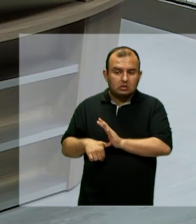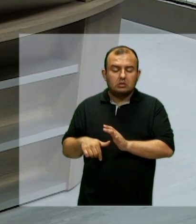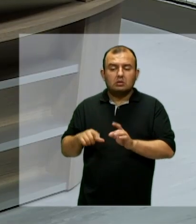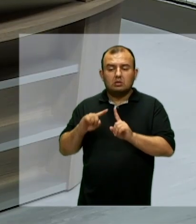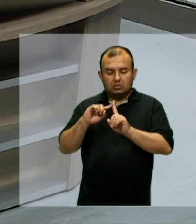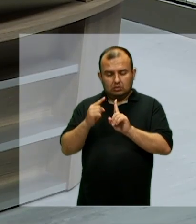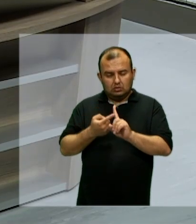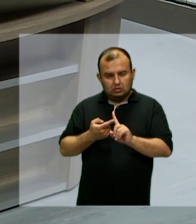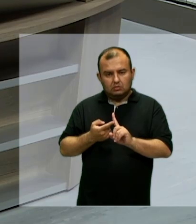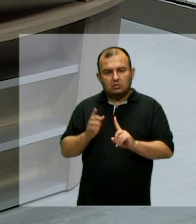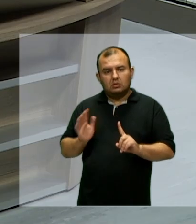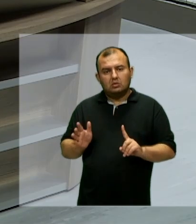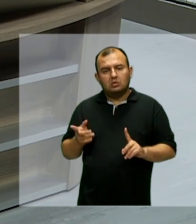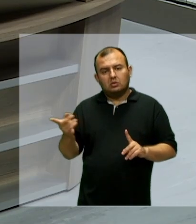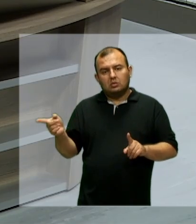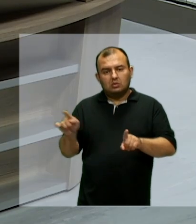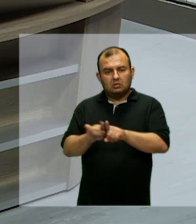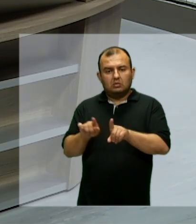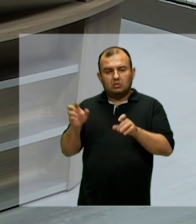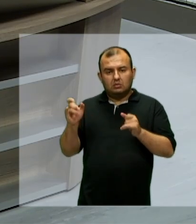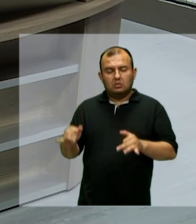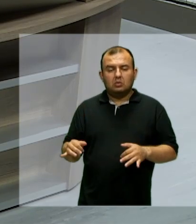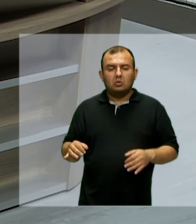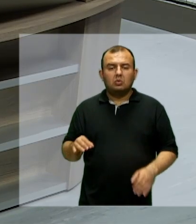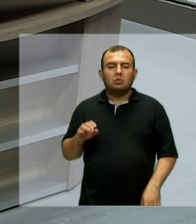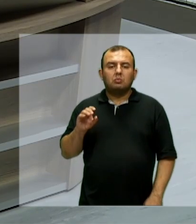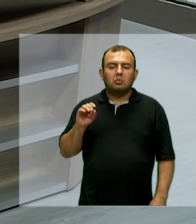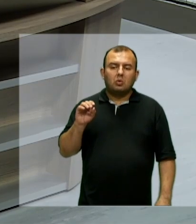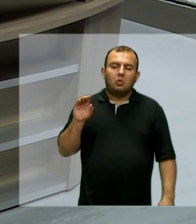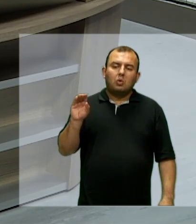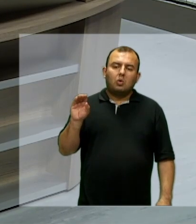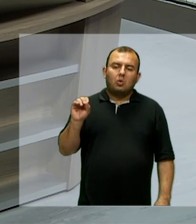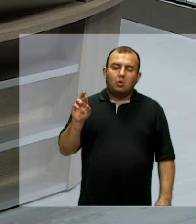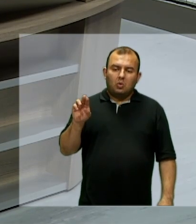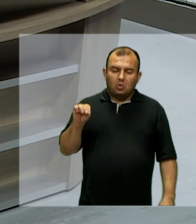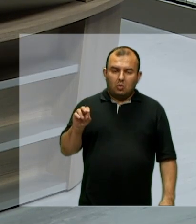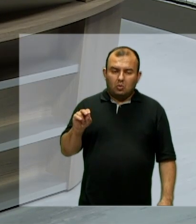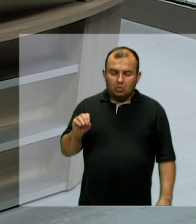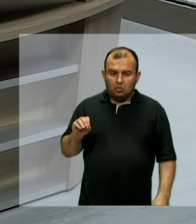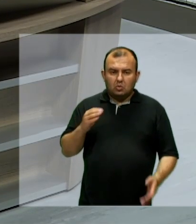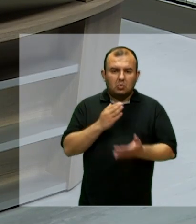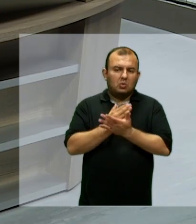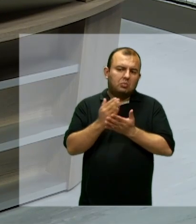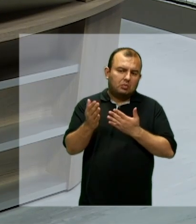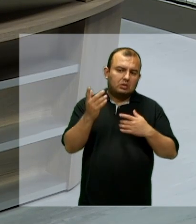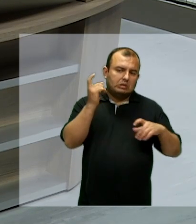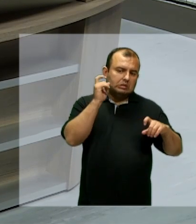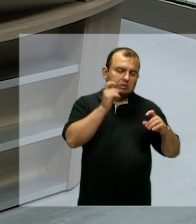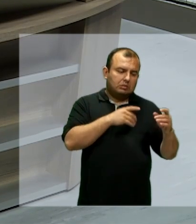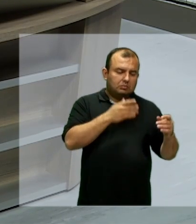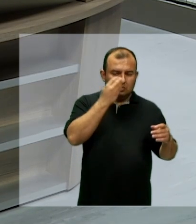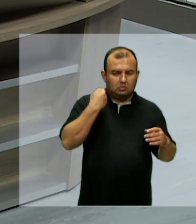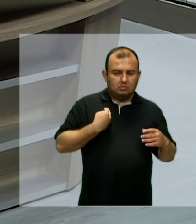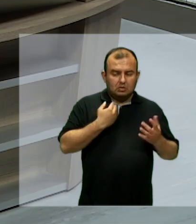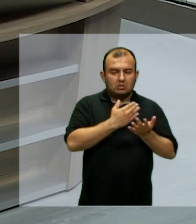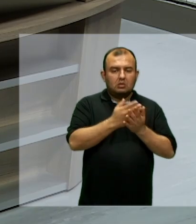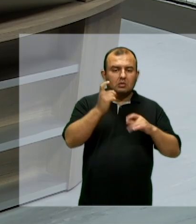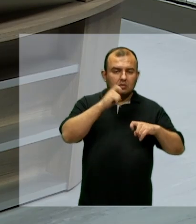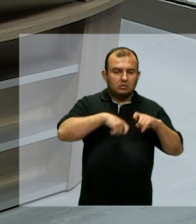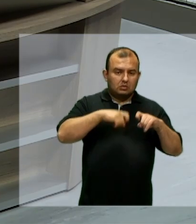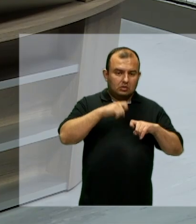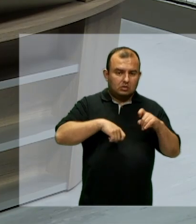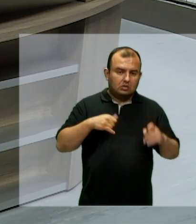né? E o senhor falou na questão hormonal, né? Quer dizer, a vida sexual se inicia ali por volta, sei lá,